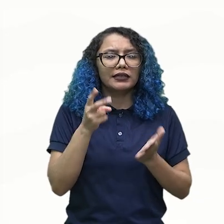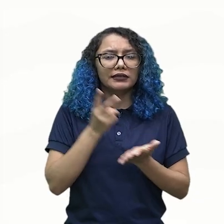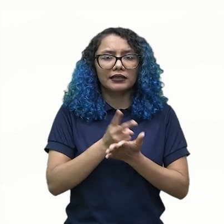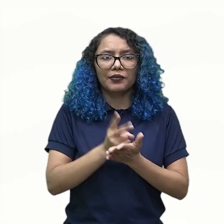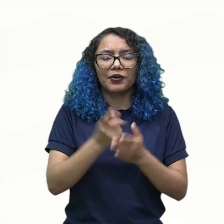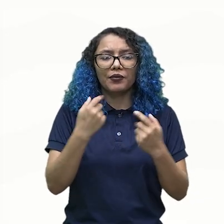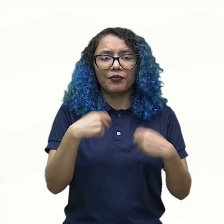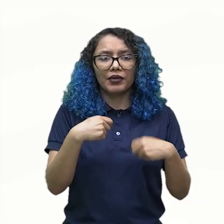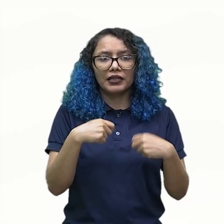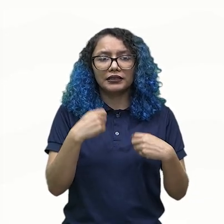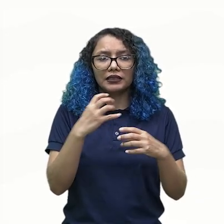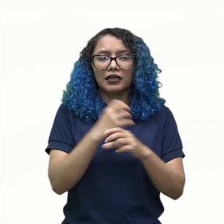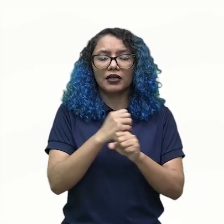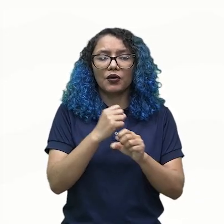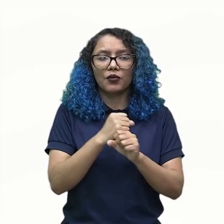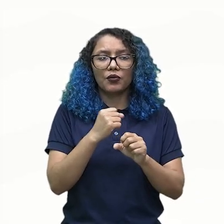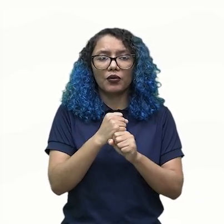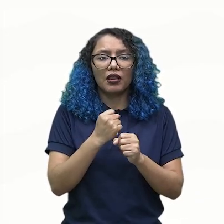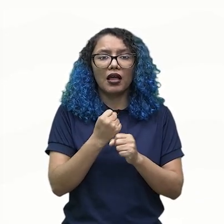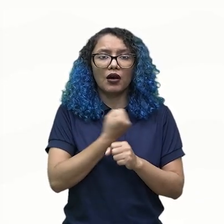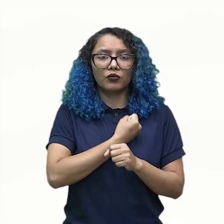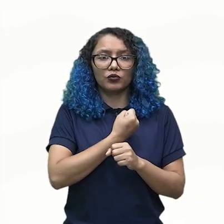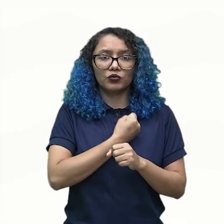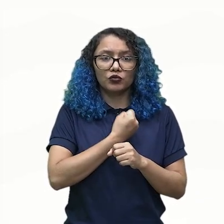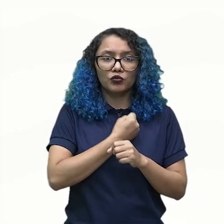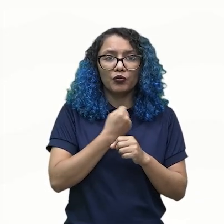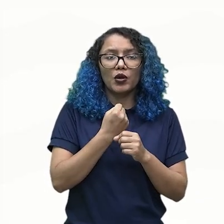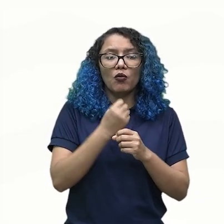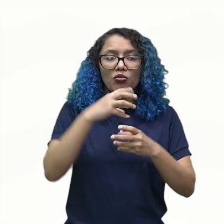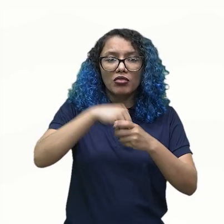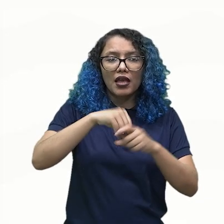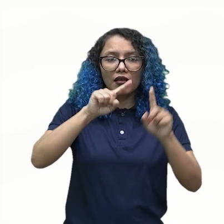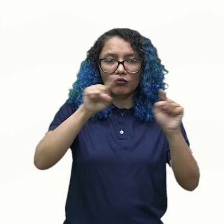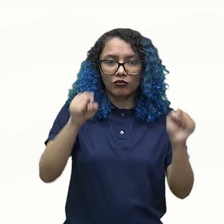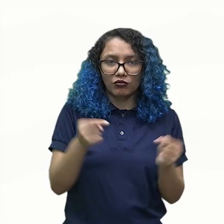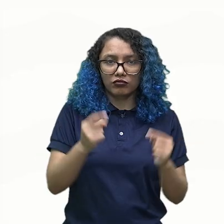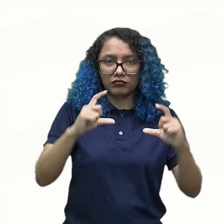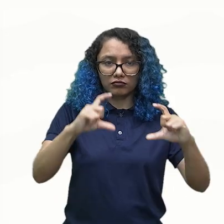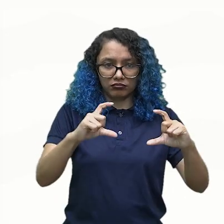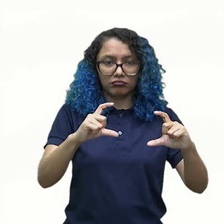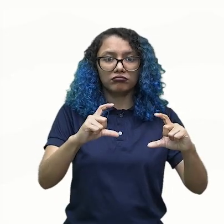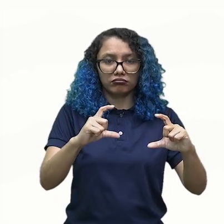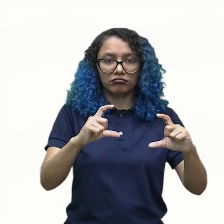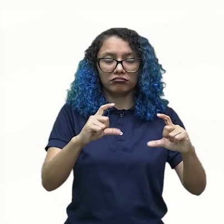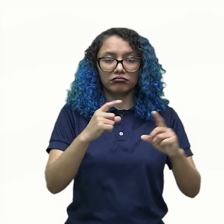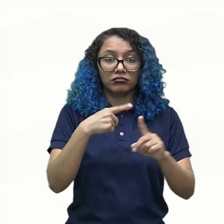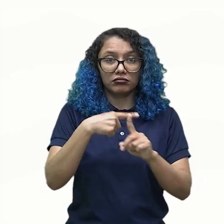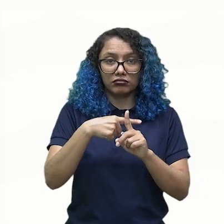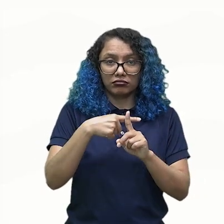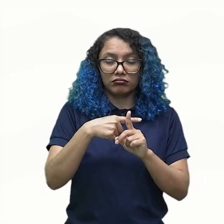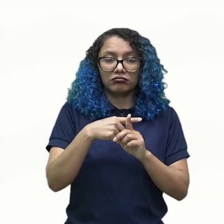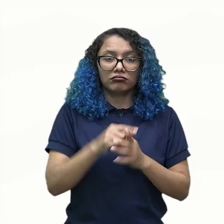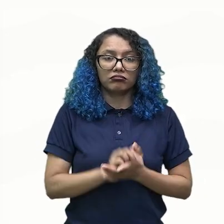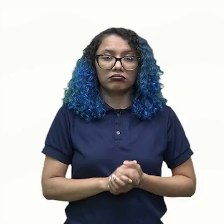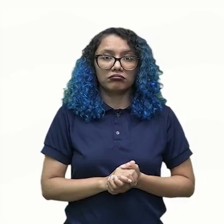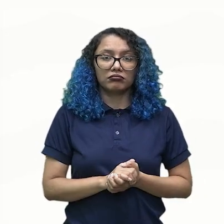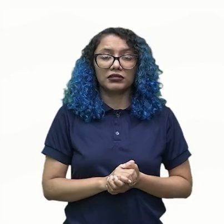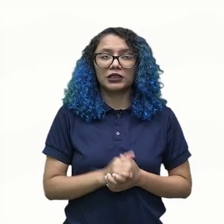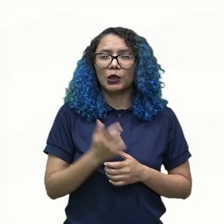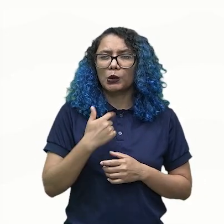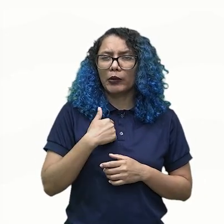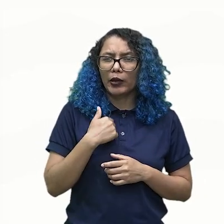primeiro o valor que está dentro dos parênteses, tá? Agora, atenção, eu,